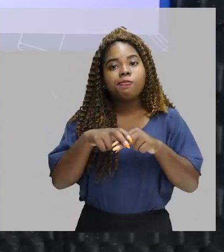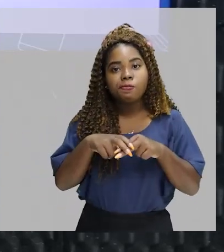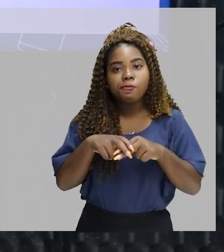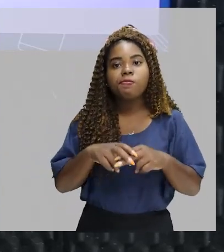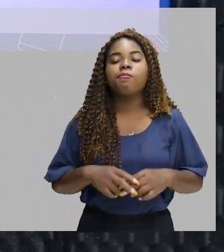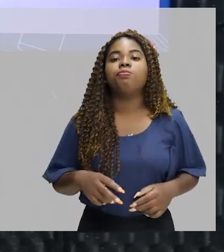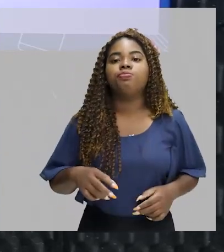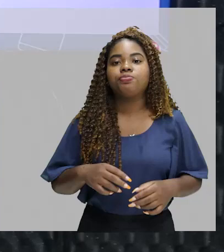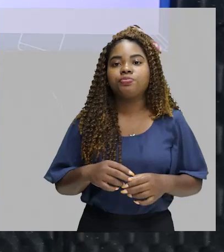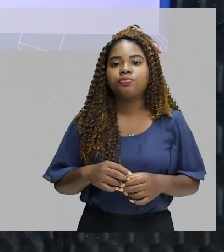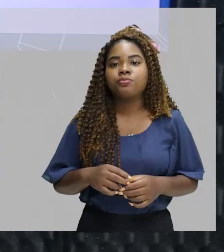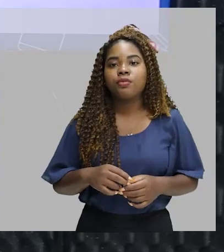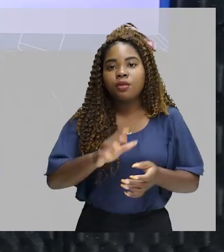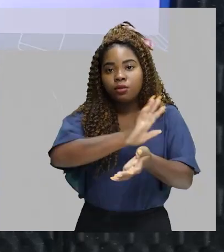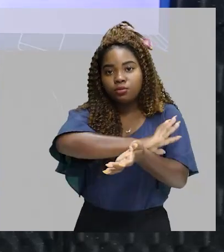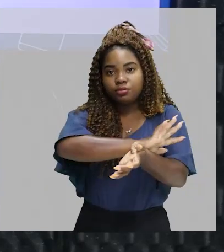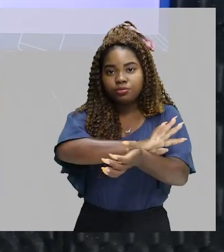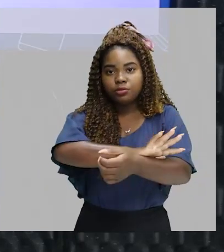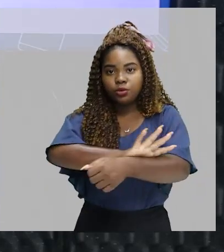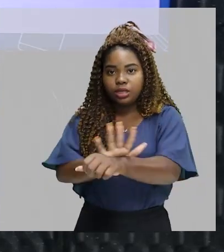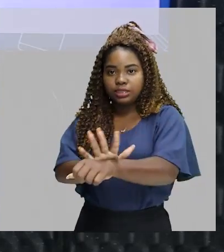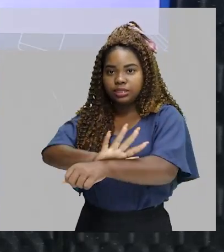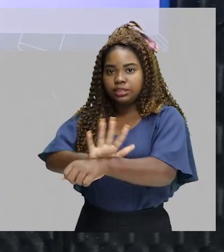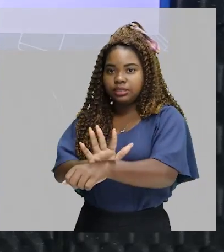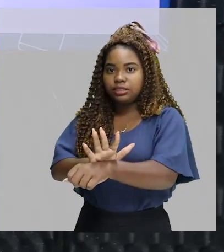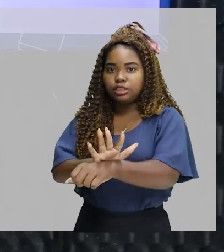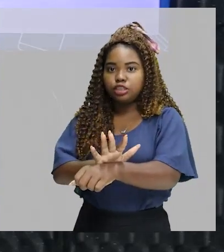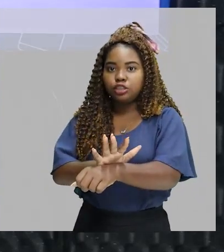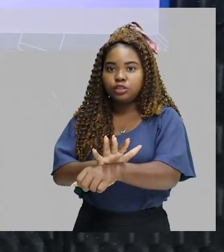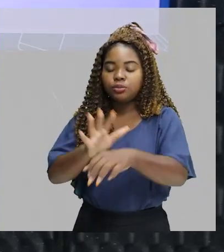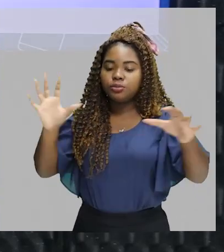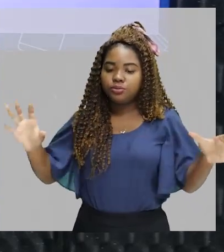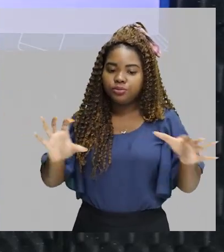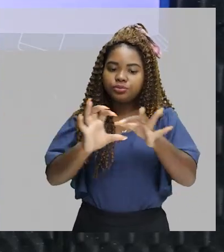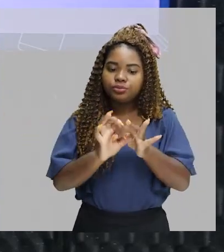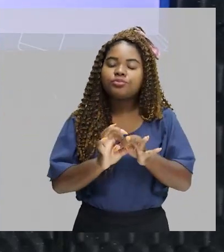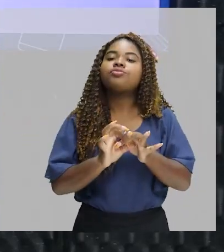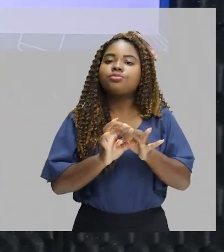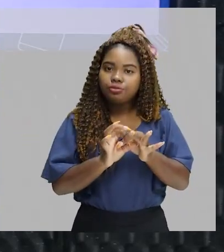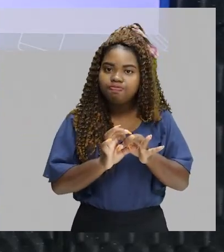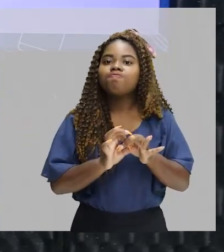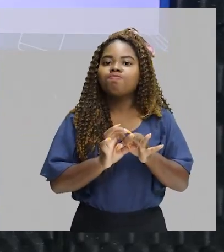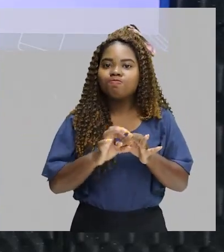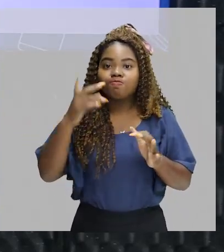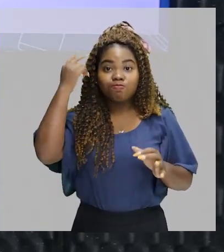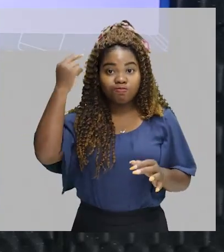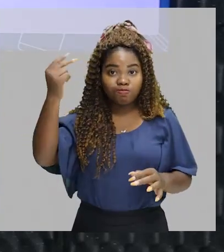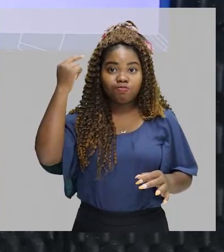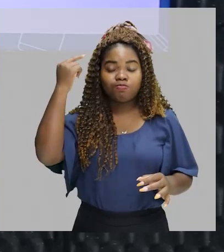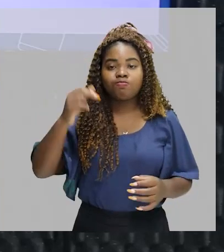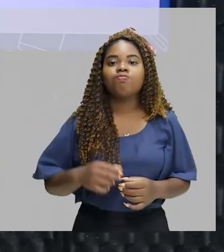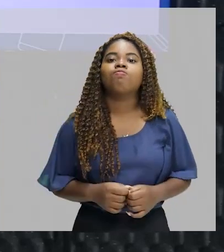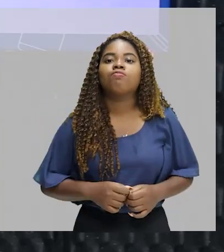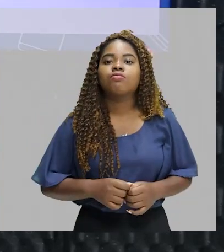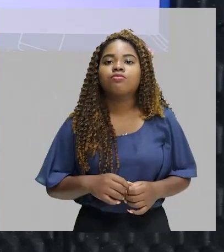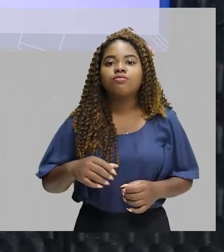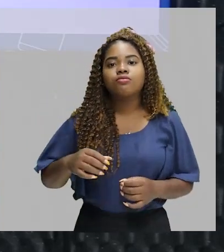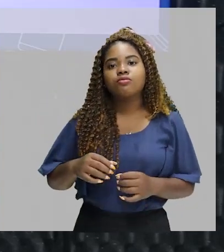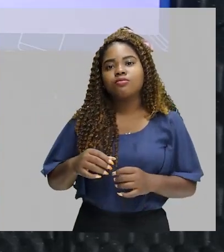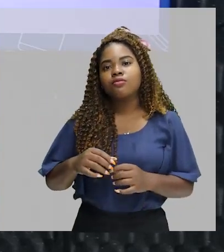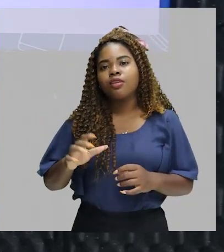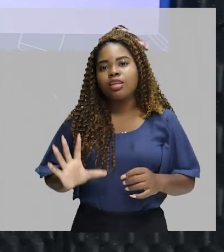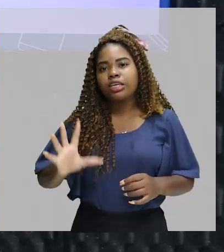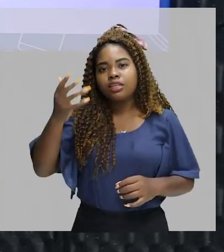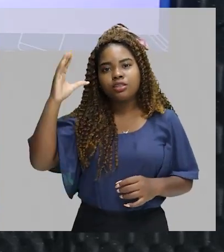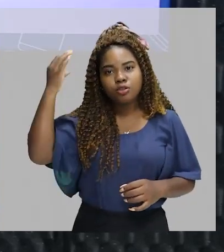a partir dessa construção histórica, da formação da identidade e da cultura da sociedade brasileira. Por isso que